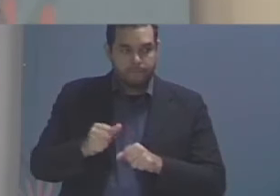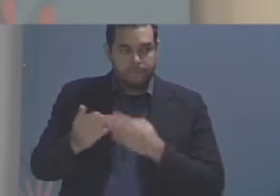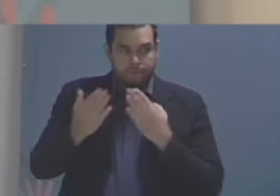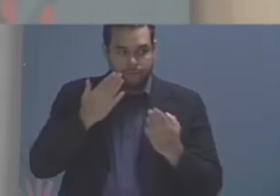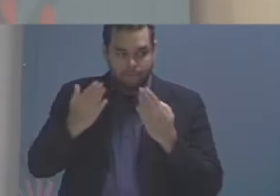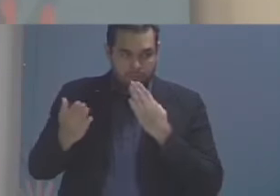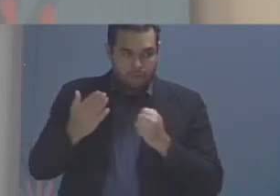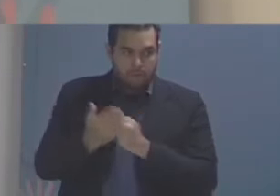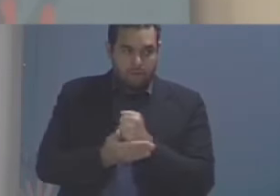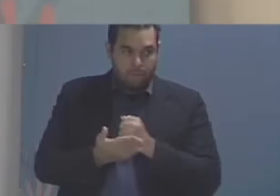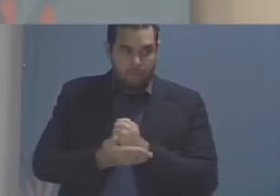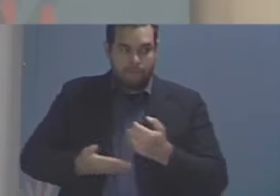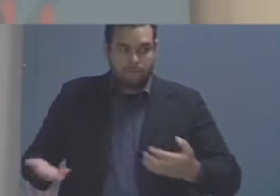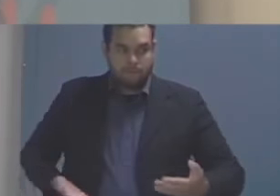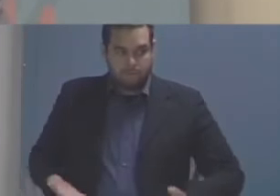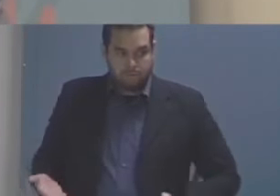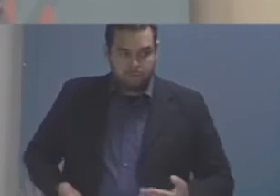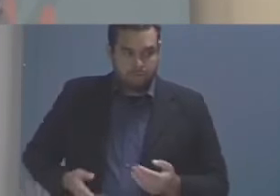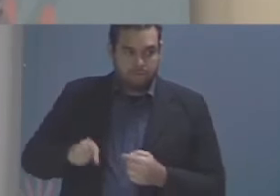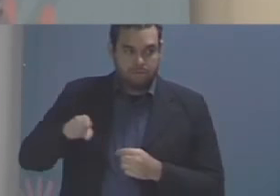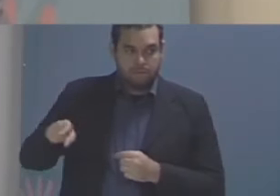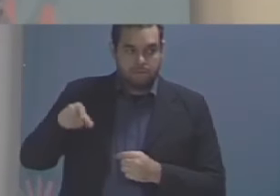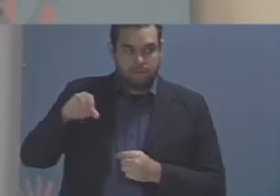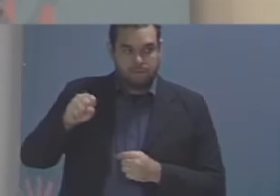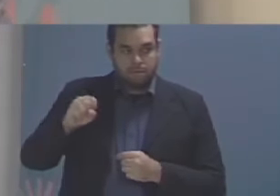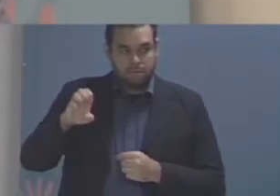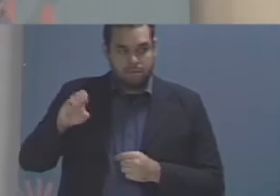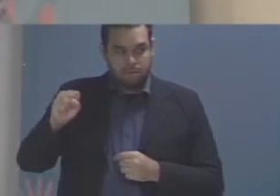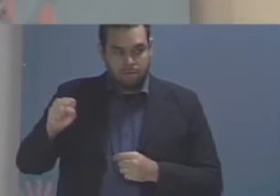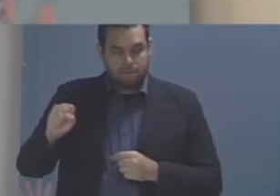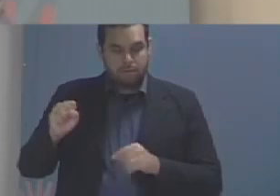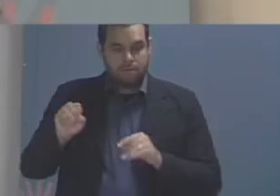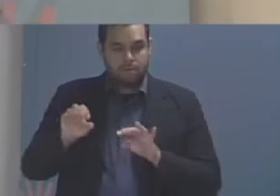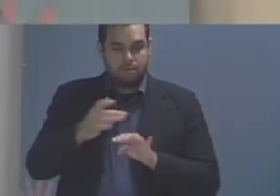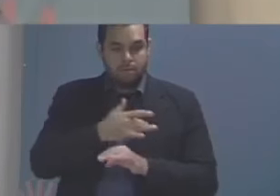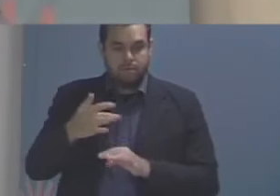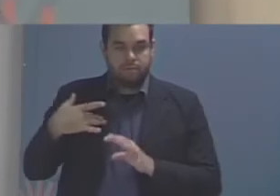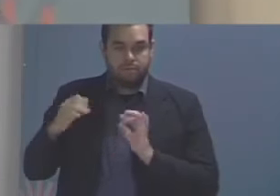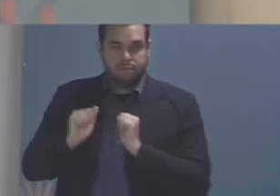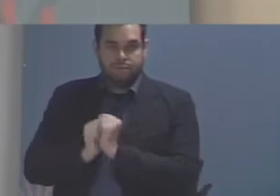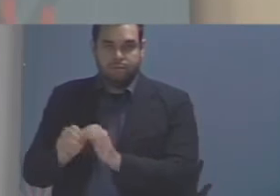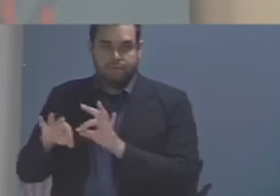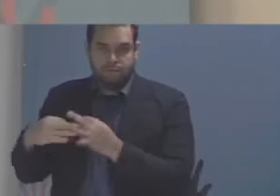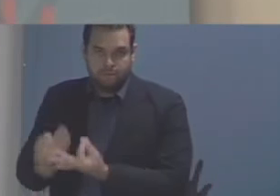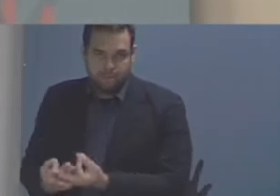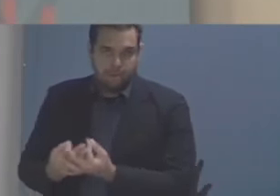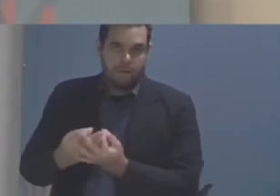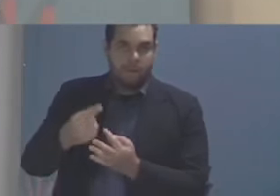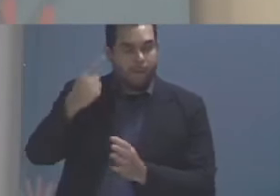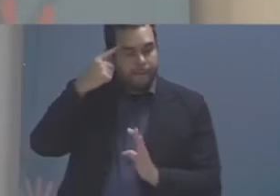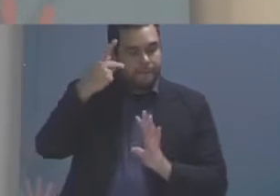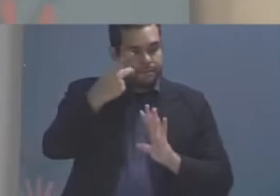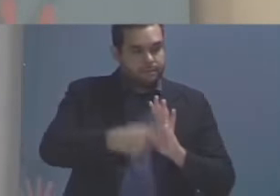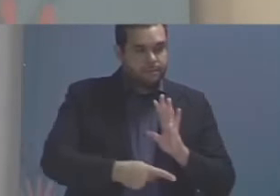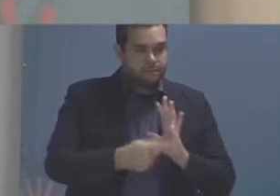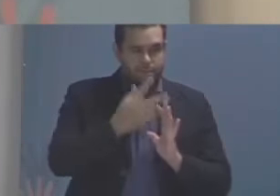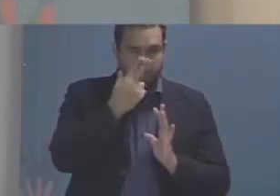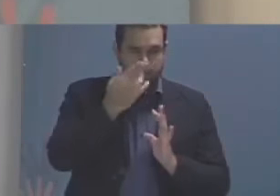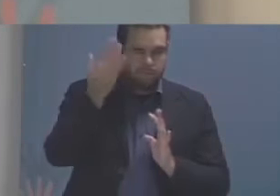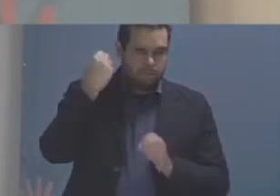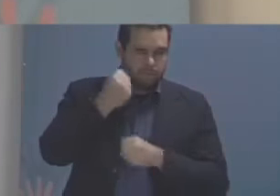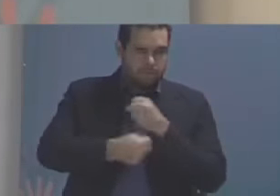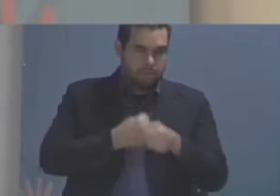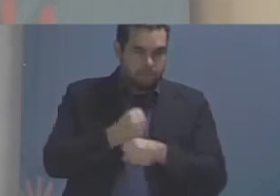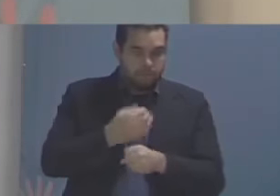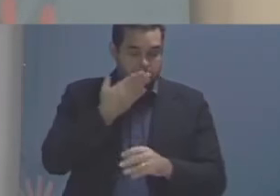no serviço básico, na equipe básica da ESF, Equipe Saúde da Família. Ao passo que a gente pega esse projeto, que, se não me engano, está parado desde o ano passado, e